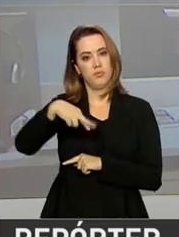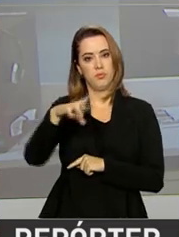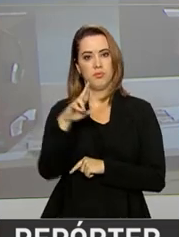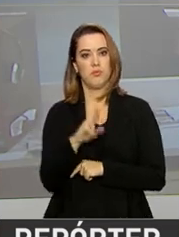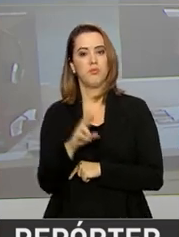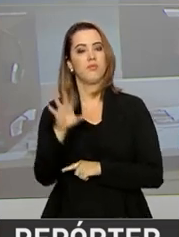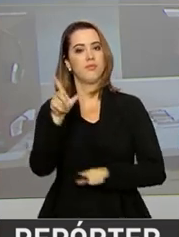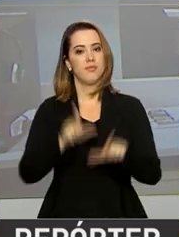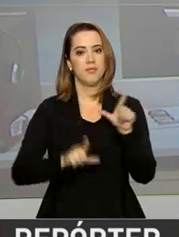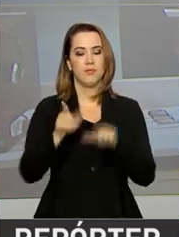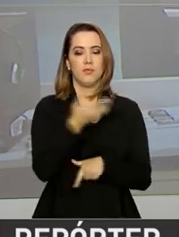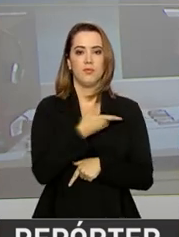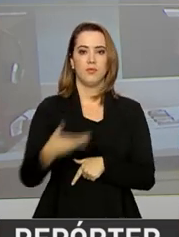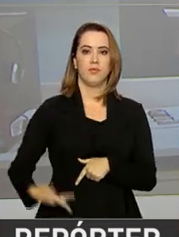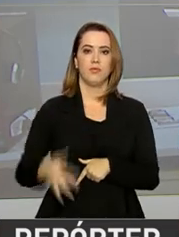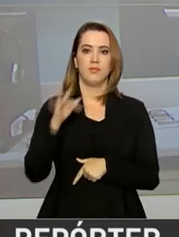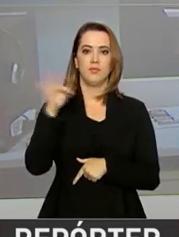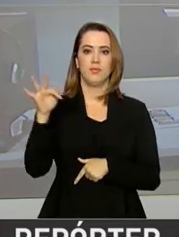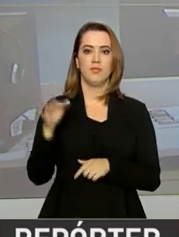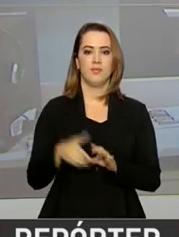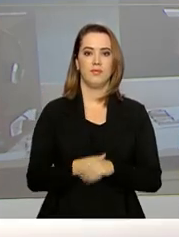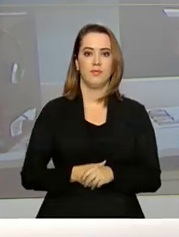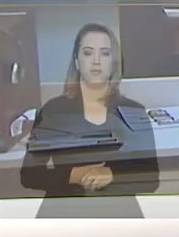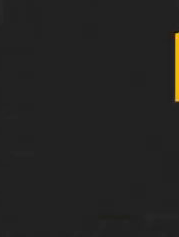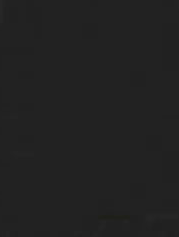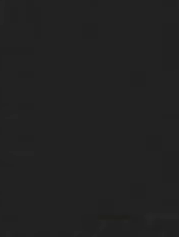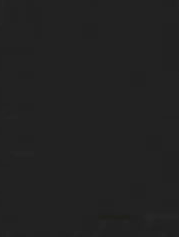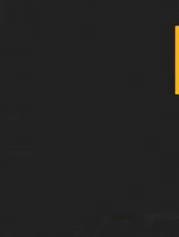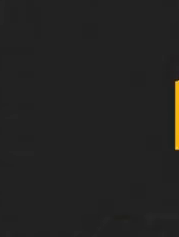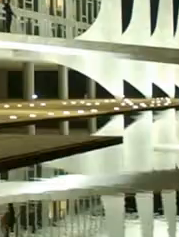aqui na NBR a TV do Governo Federal